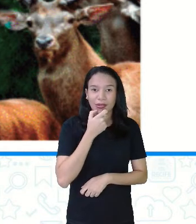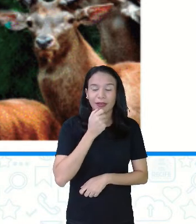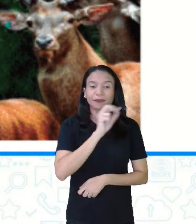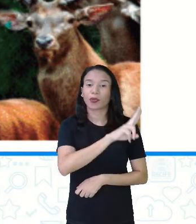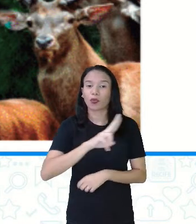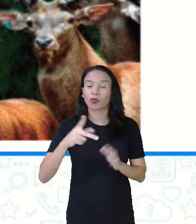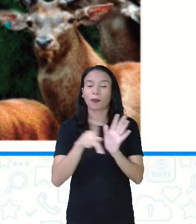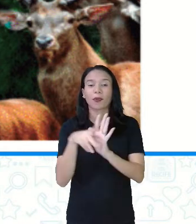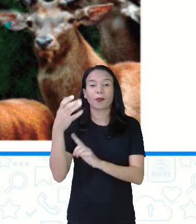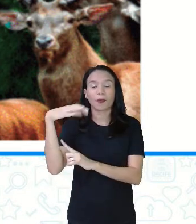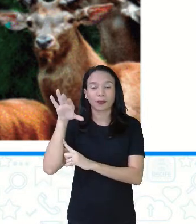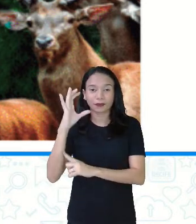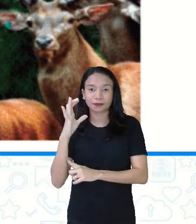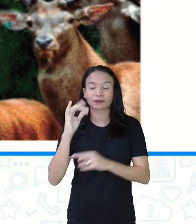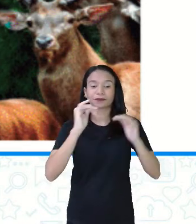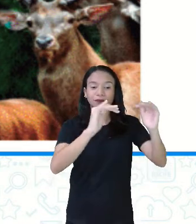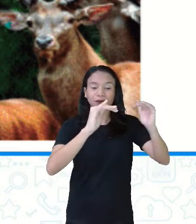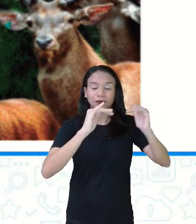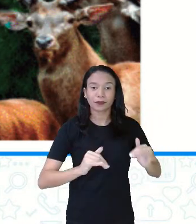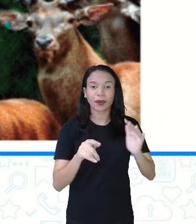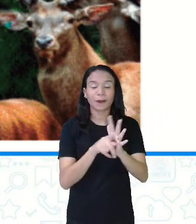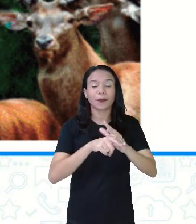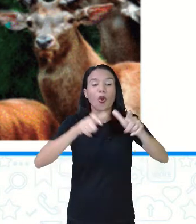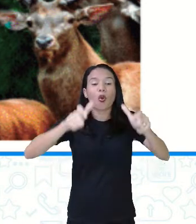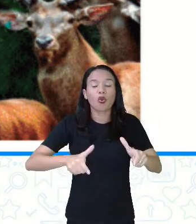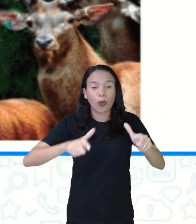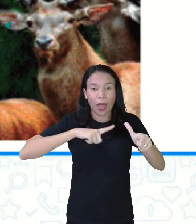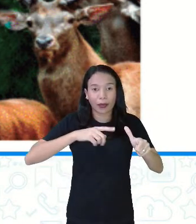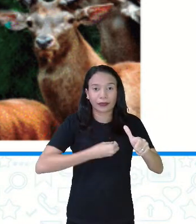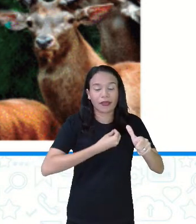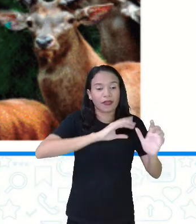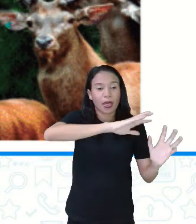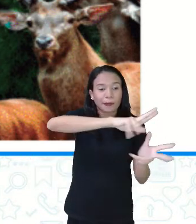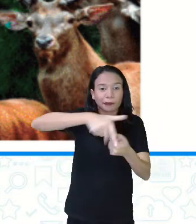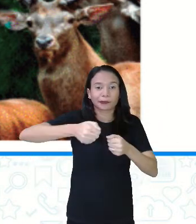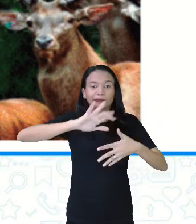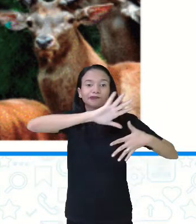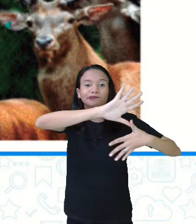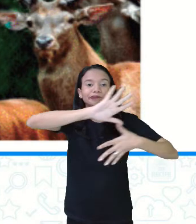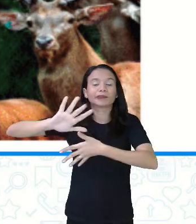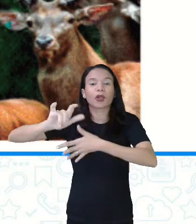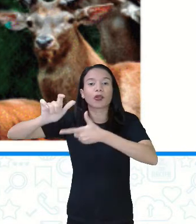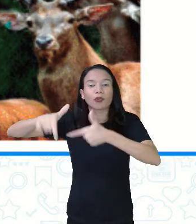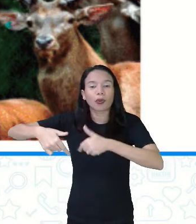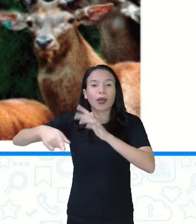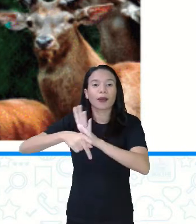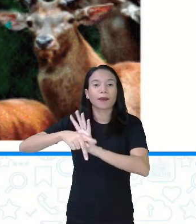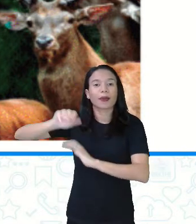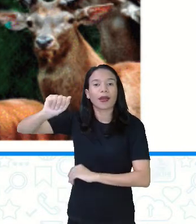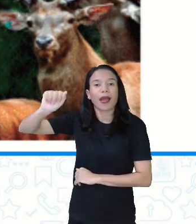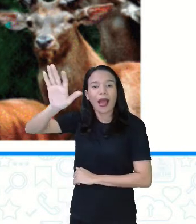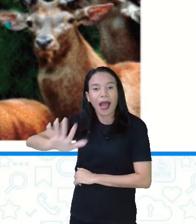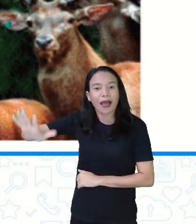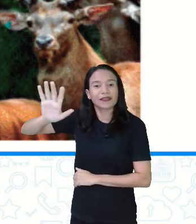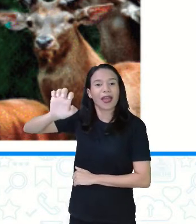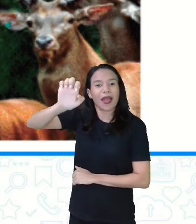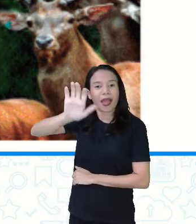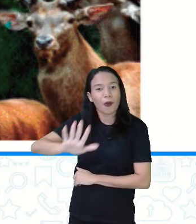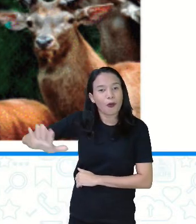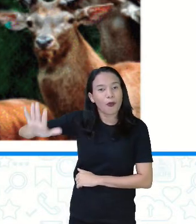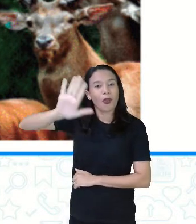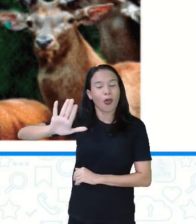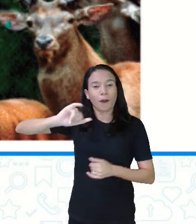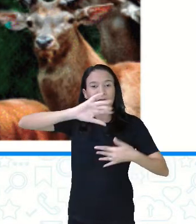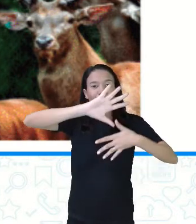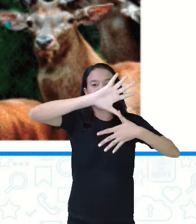nome científico. Aí tem a distribuição geográfica, que é onde ele está, onde ele é encontrado, né? Ásia, Europa, América do Norte.